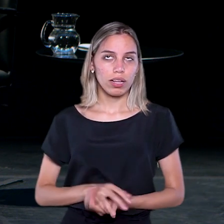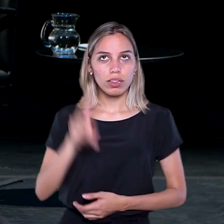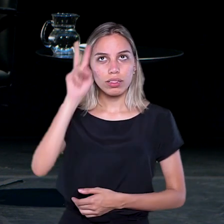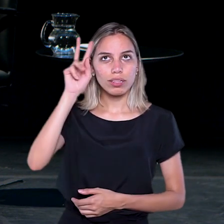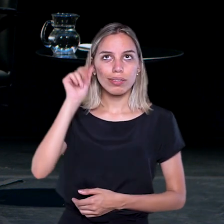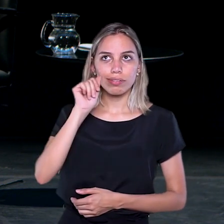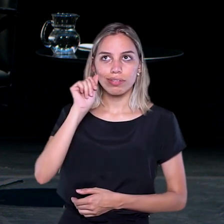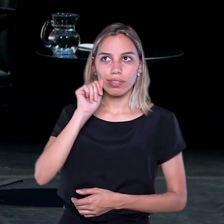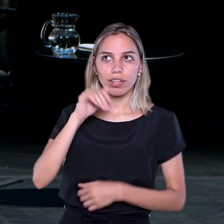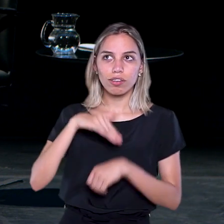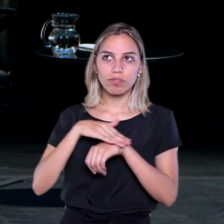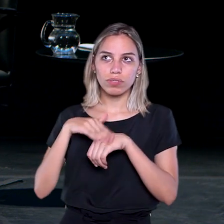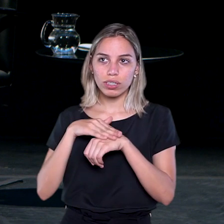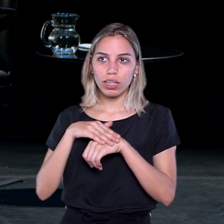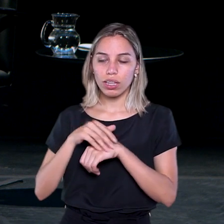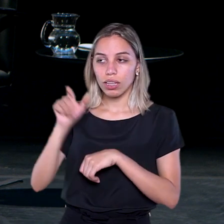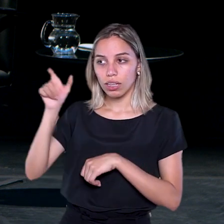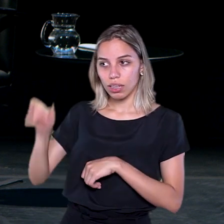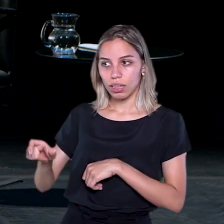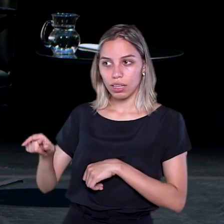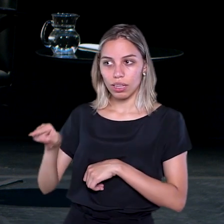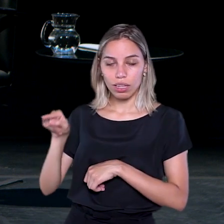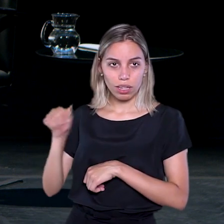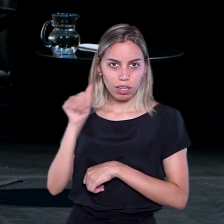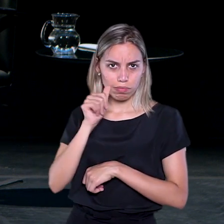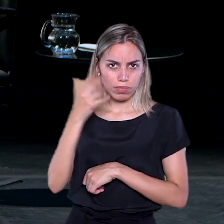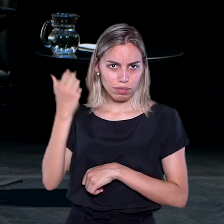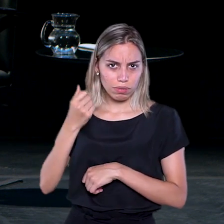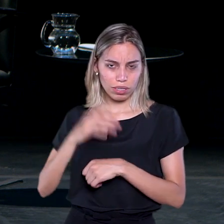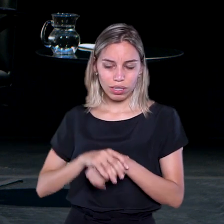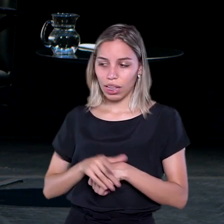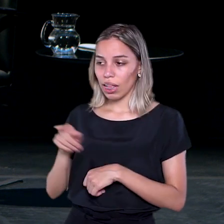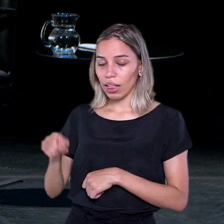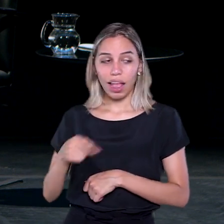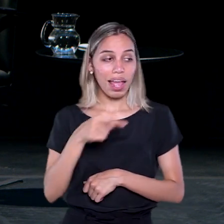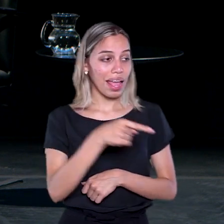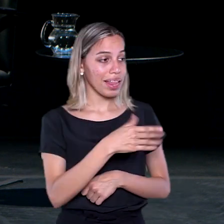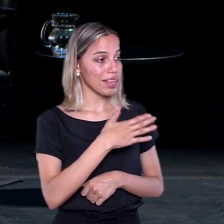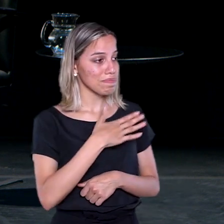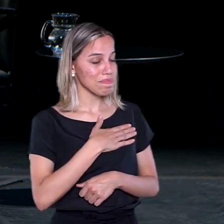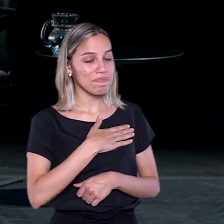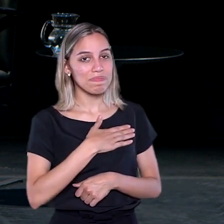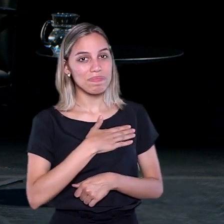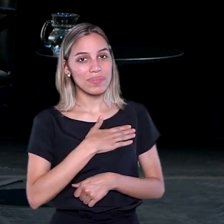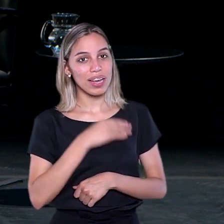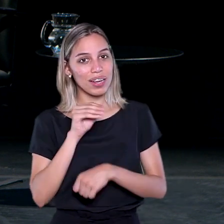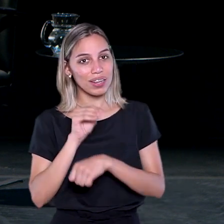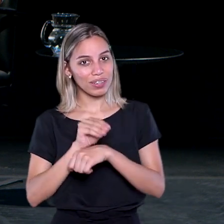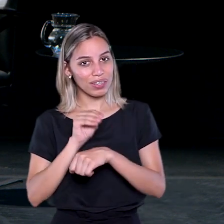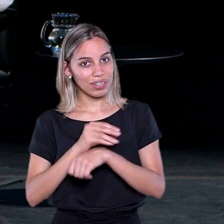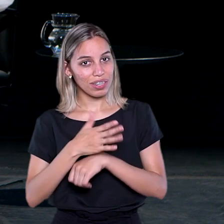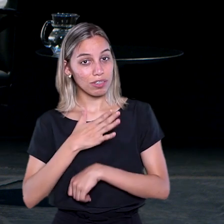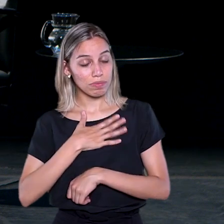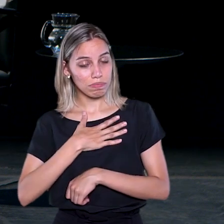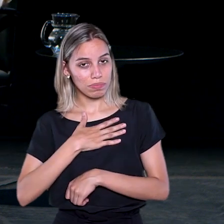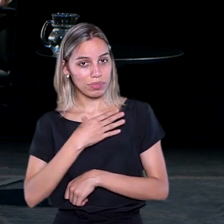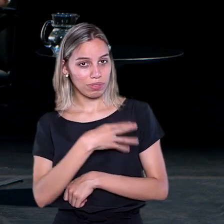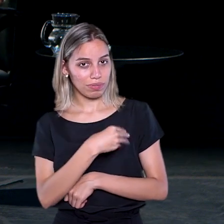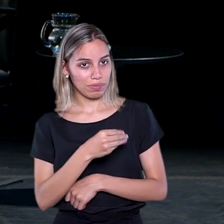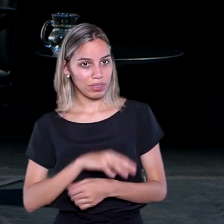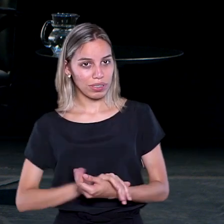amiga branca, que dizia: essa aqui é a minha babá, a filha dela é babá da minha... Sabe? Da minha família.